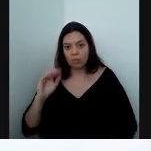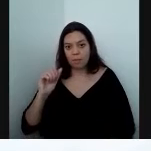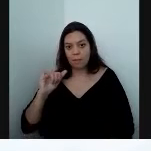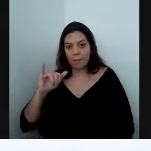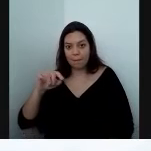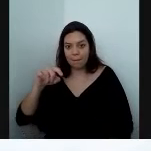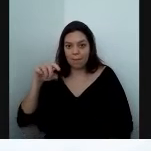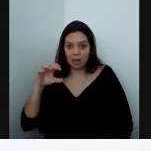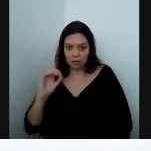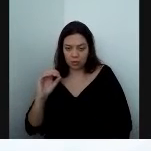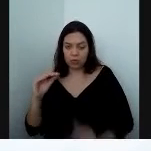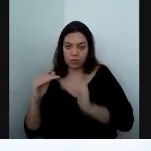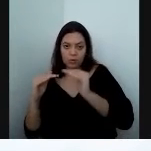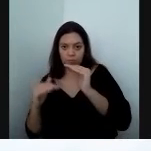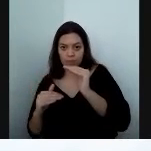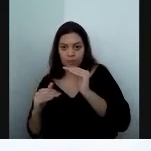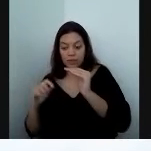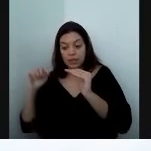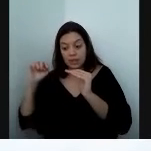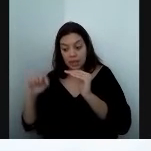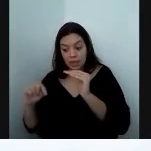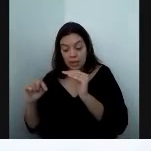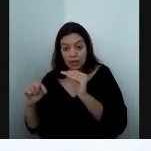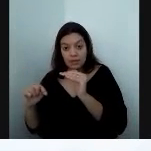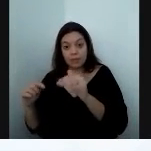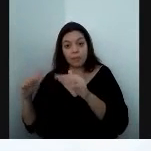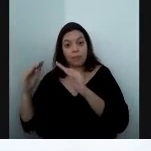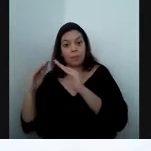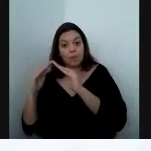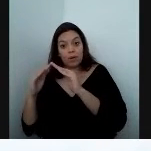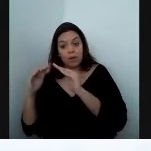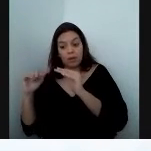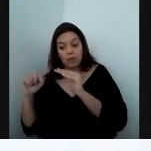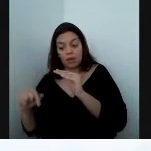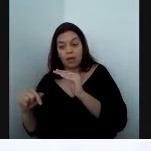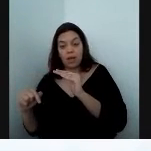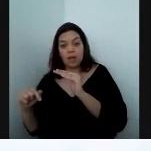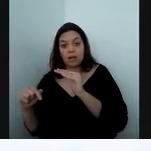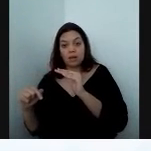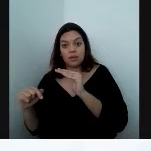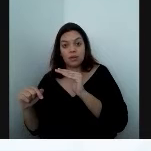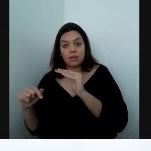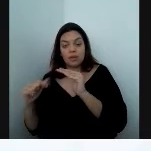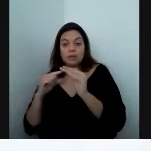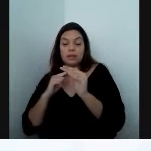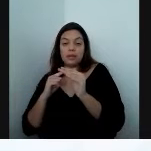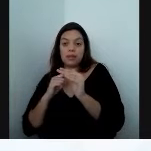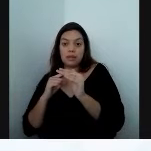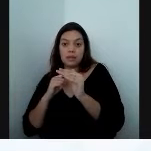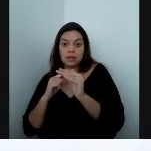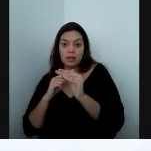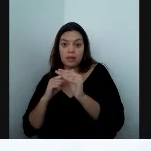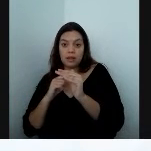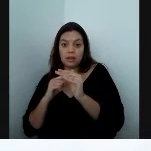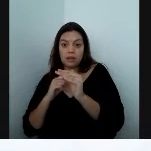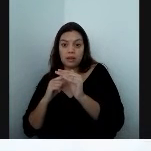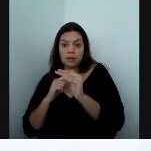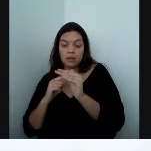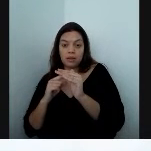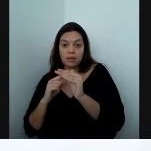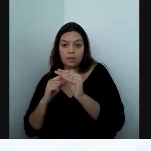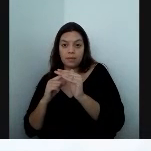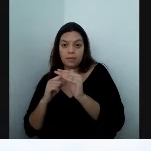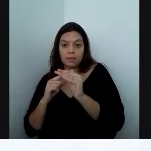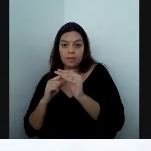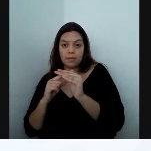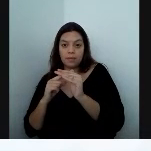de ter acesso às vacinas do que quem mora no Morro do Vidigal, que deve ficar meio próximo a esses locais, lá no Rio de Janeiro. Então, a Uhum.